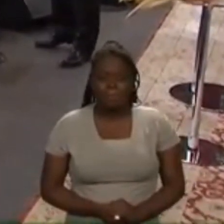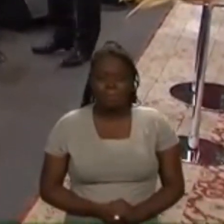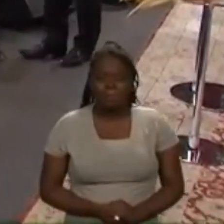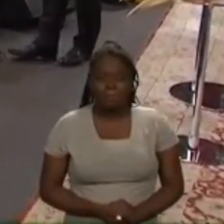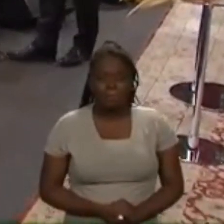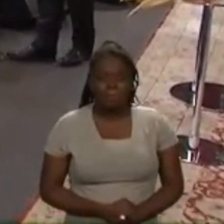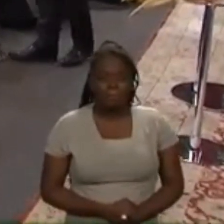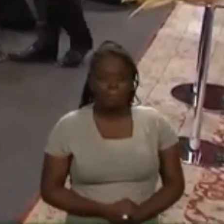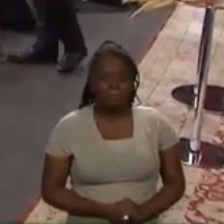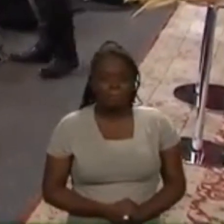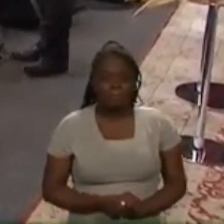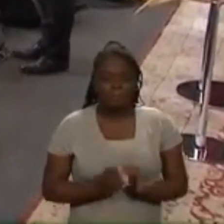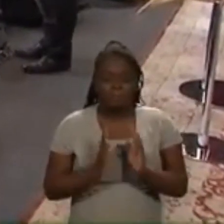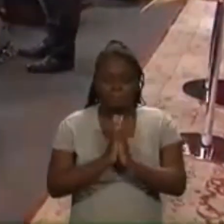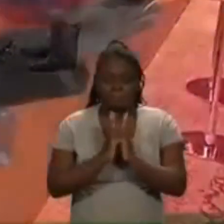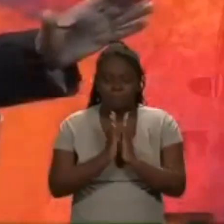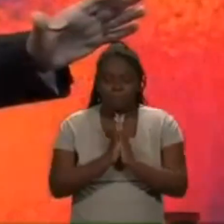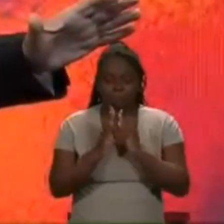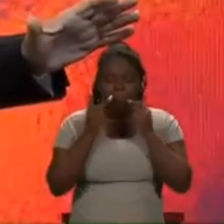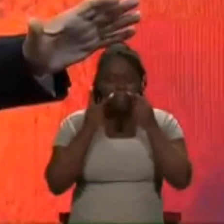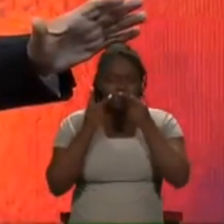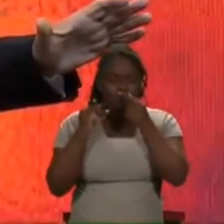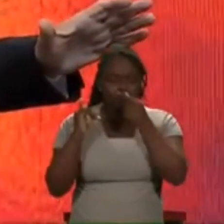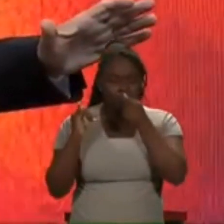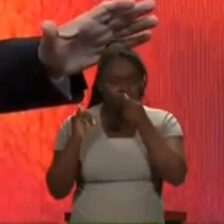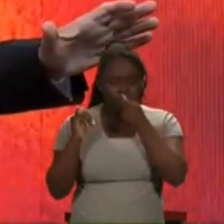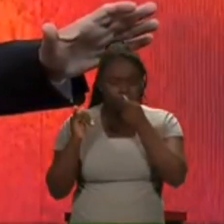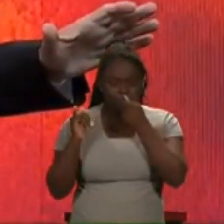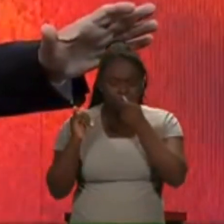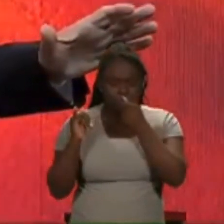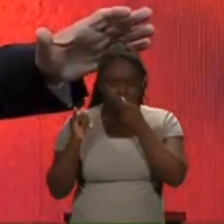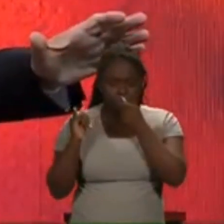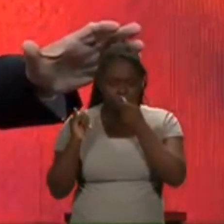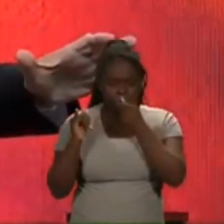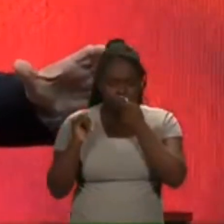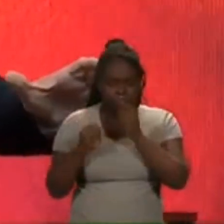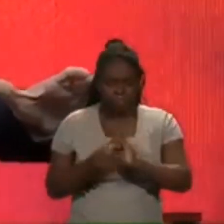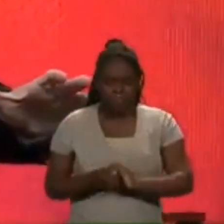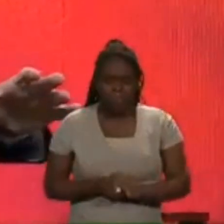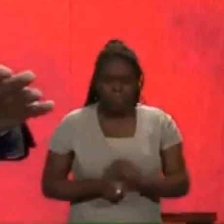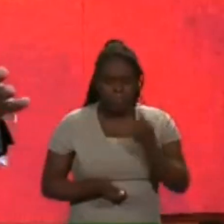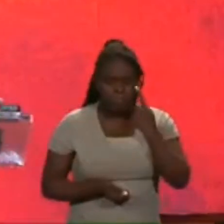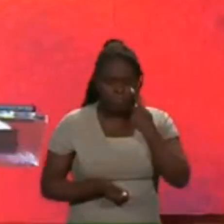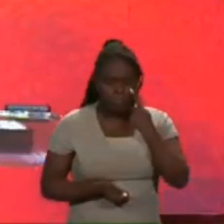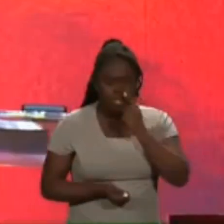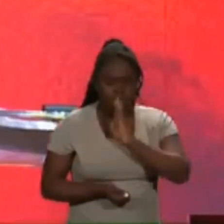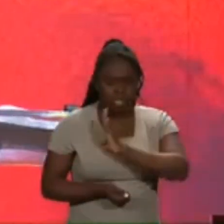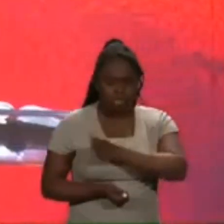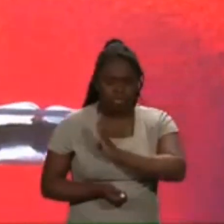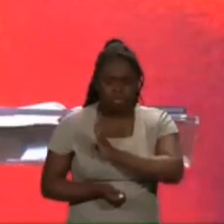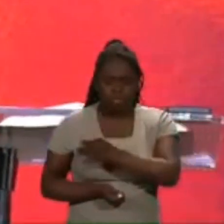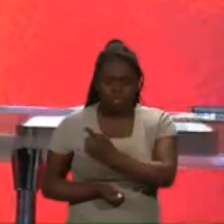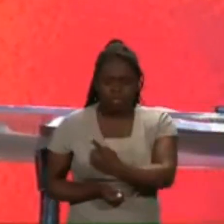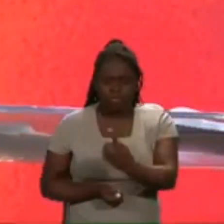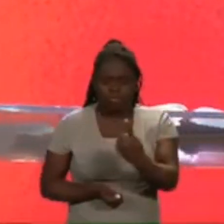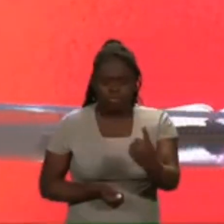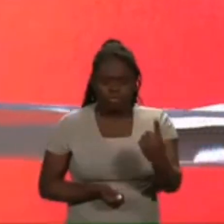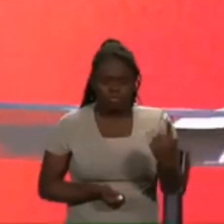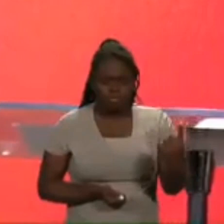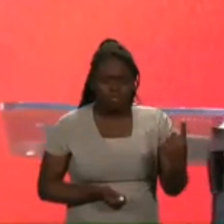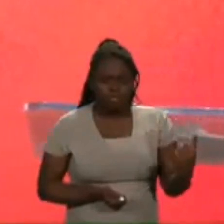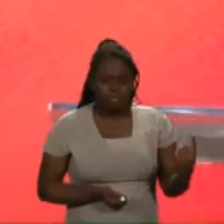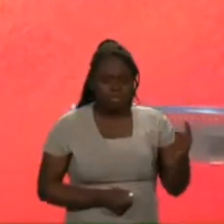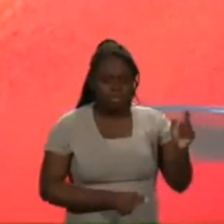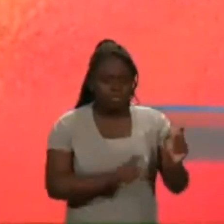minha vocação, minha família e toda a base de sustentação da minha vida. A